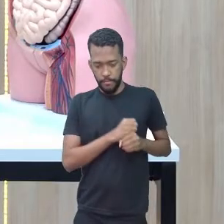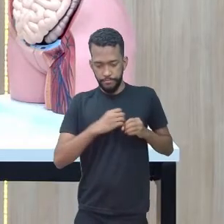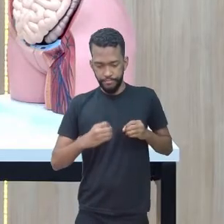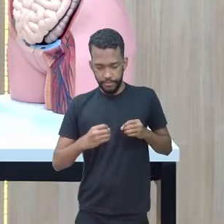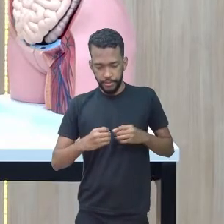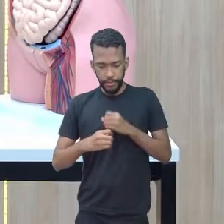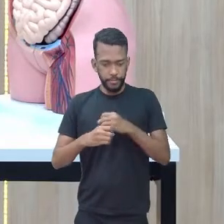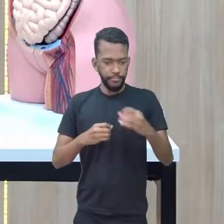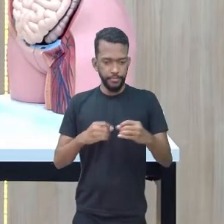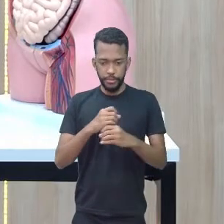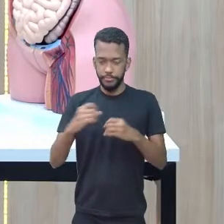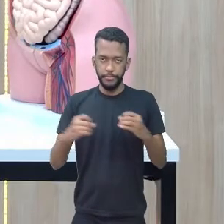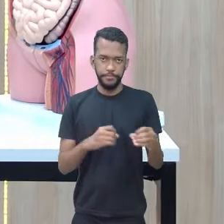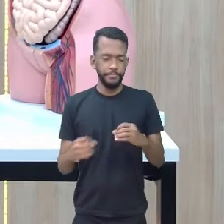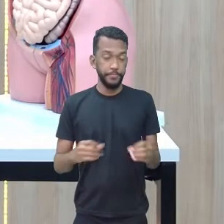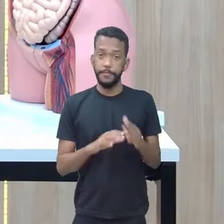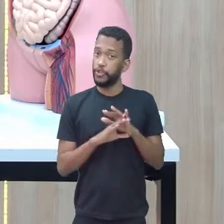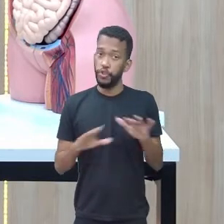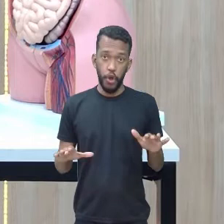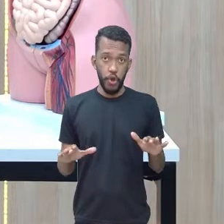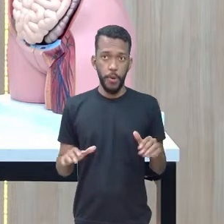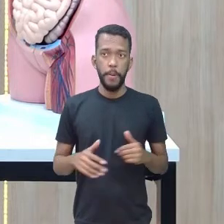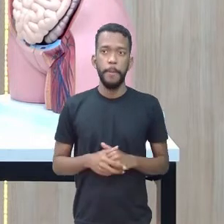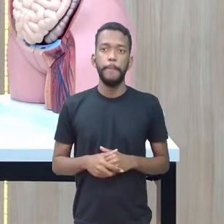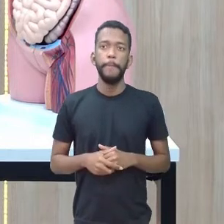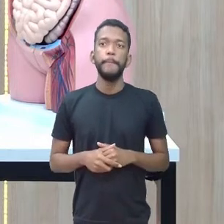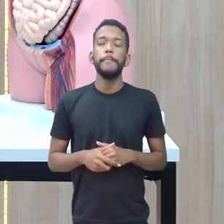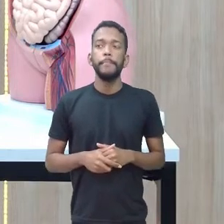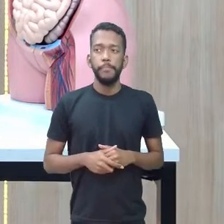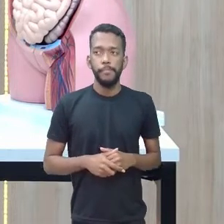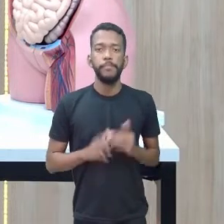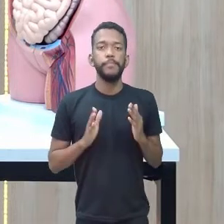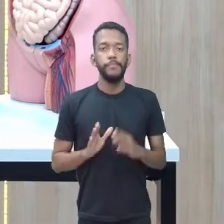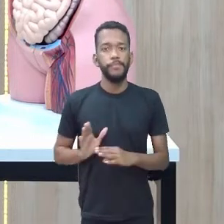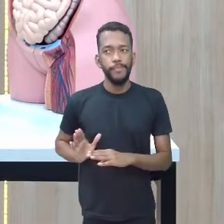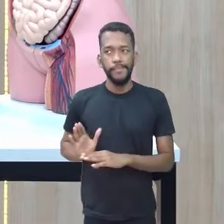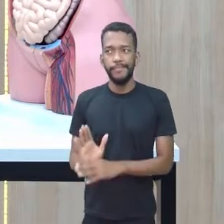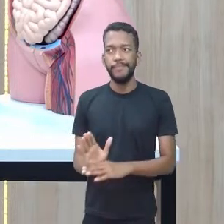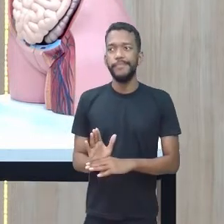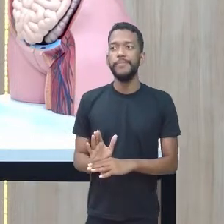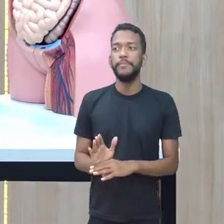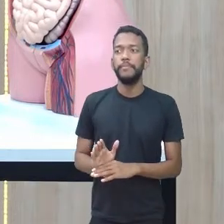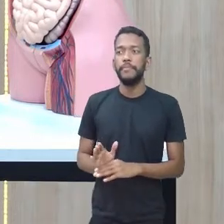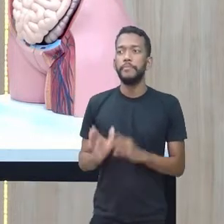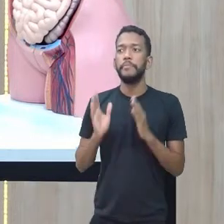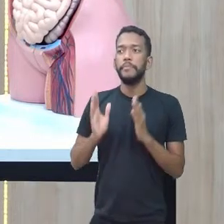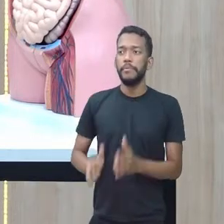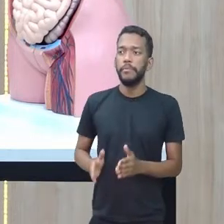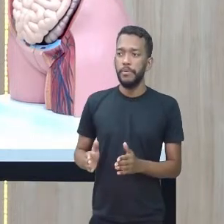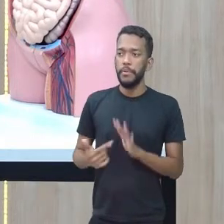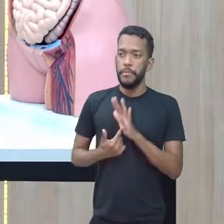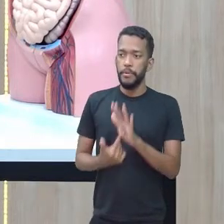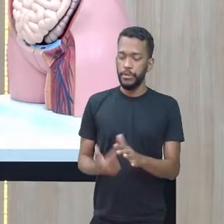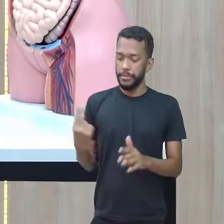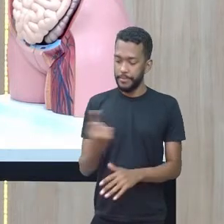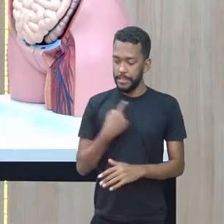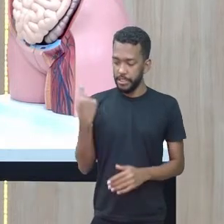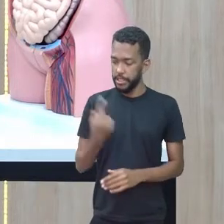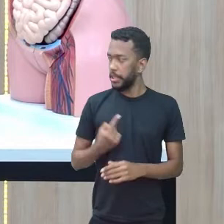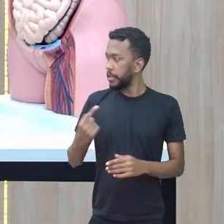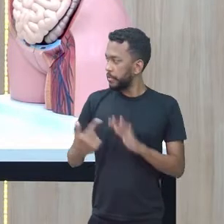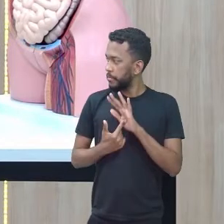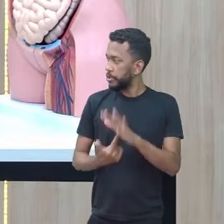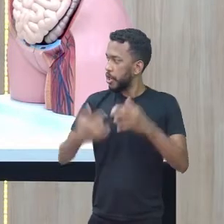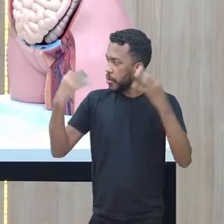outra. Então, essa contribuição vem aí, né, trazer para a gente a confirmação